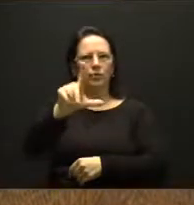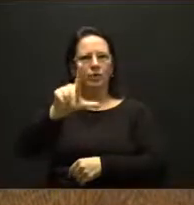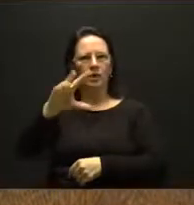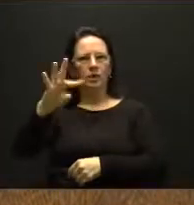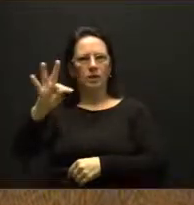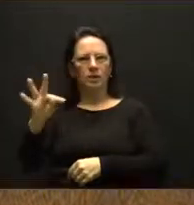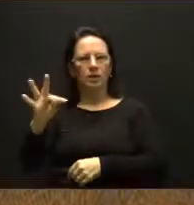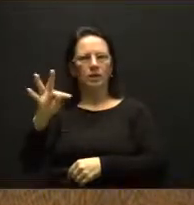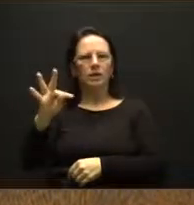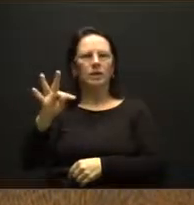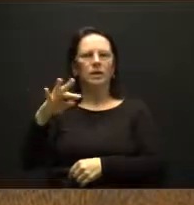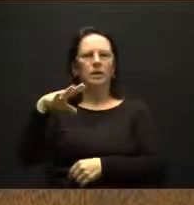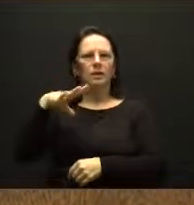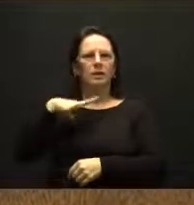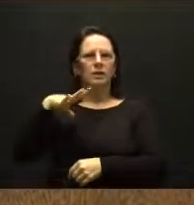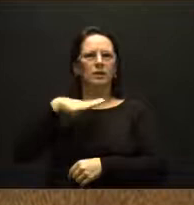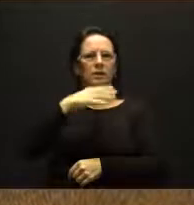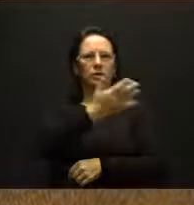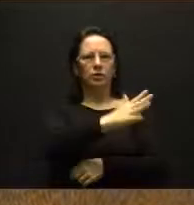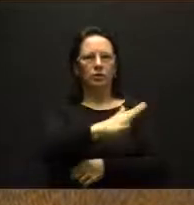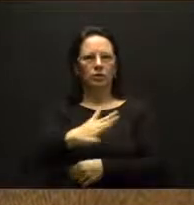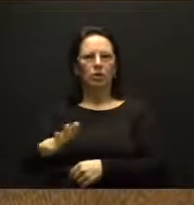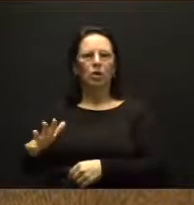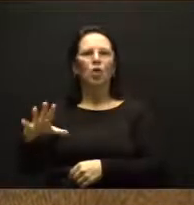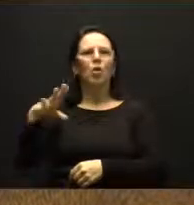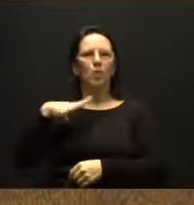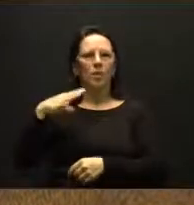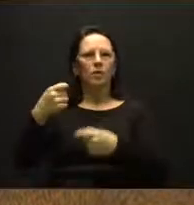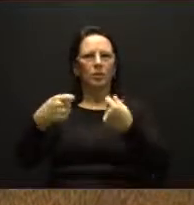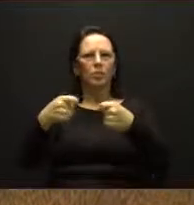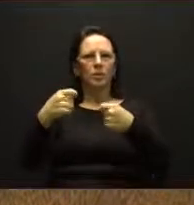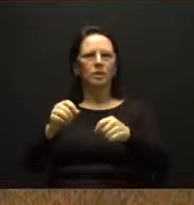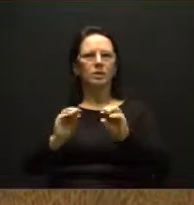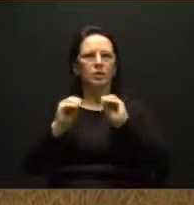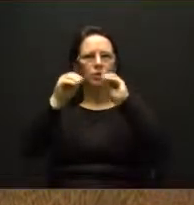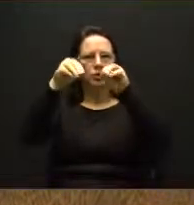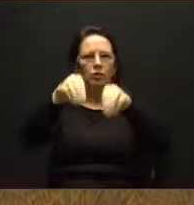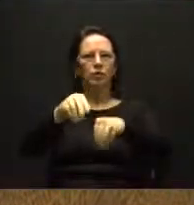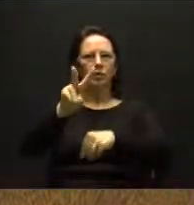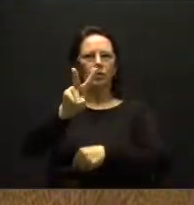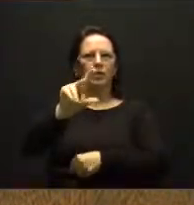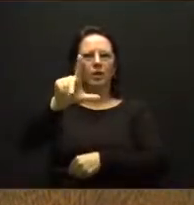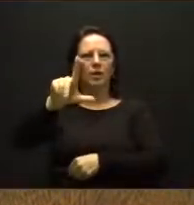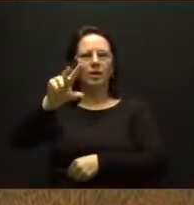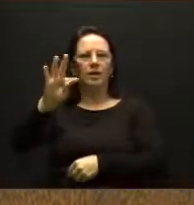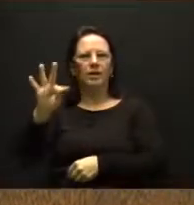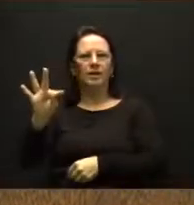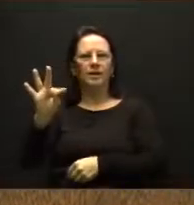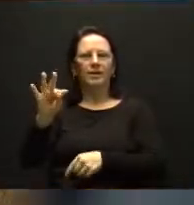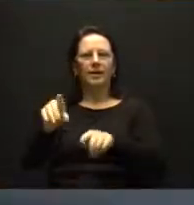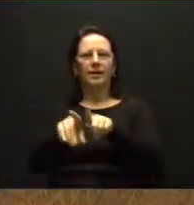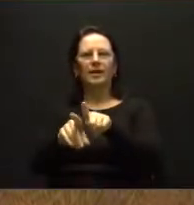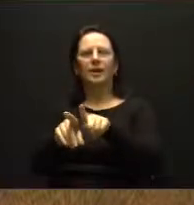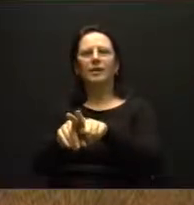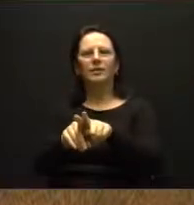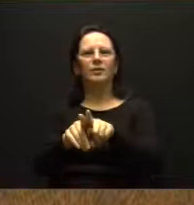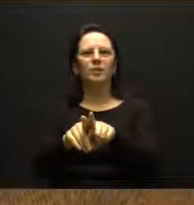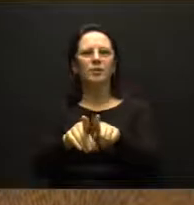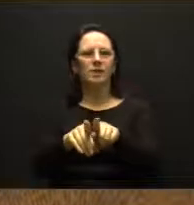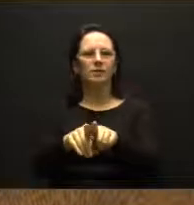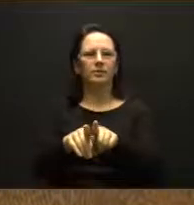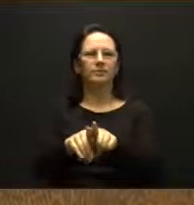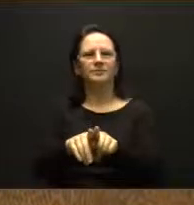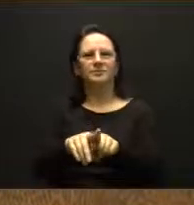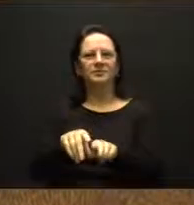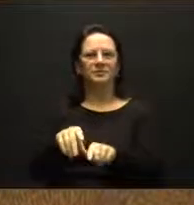metropolitana o button merece inserida nessa discussão haja vista que o município já dispõe de